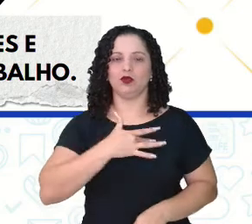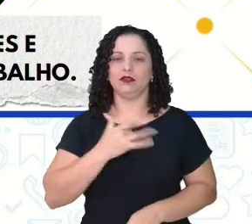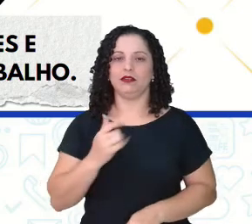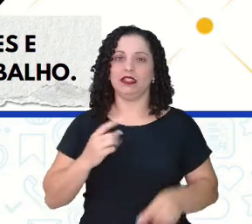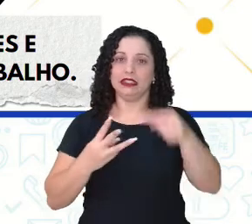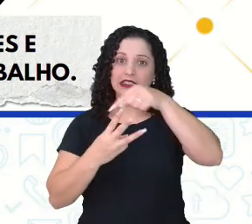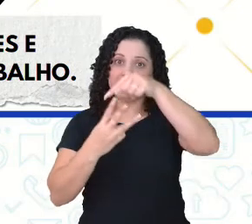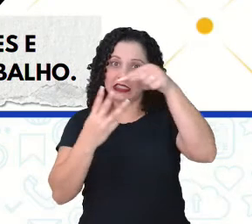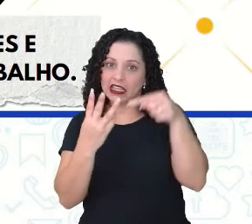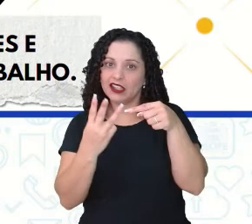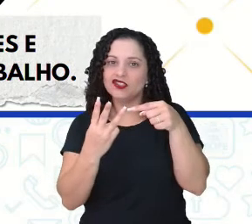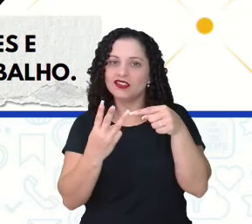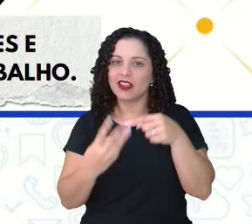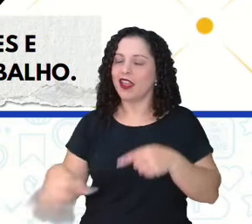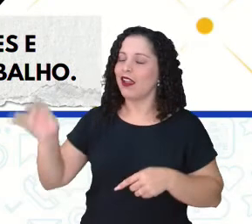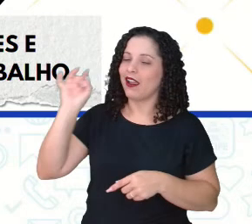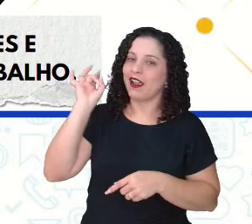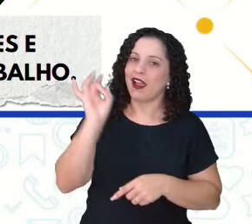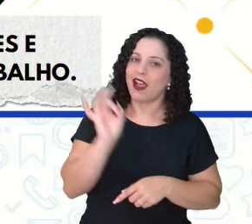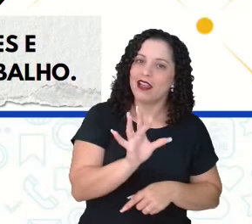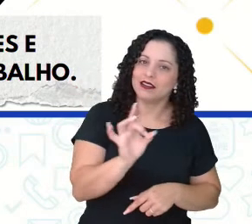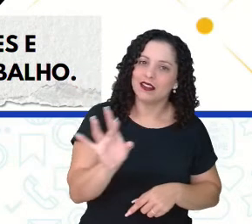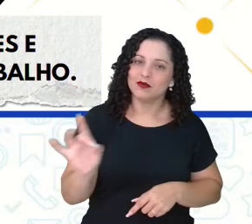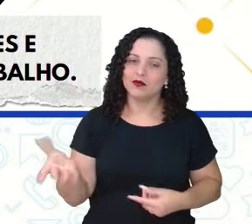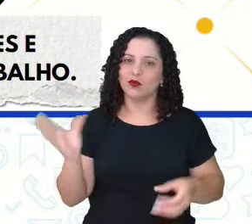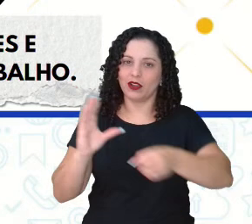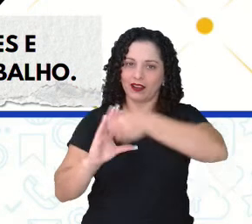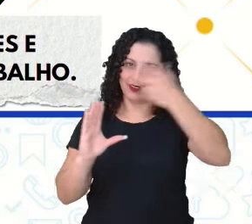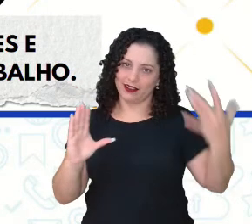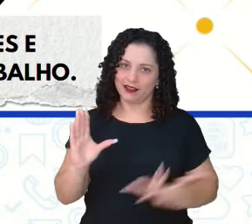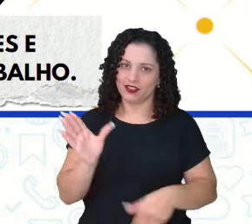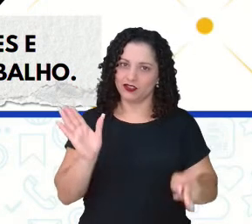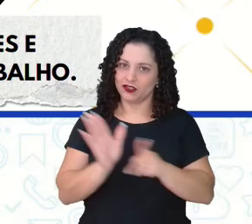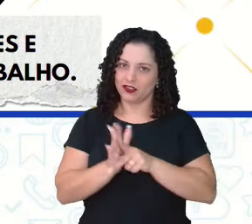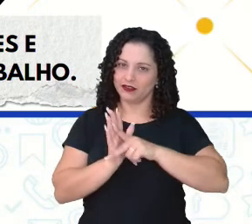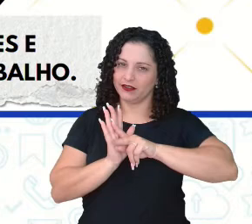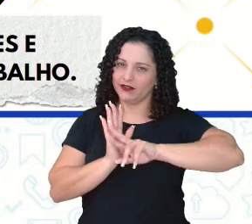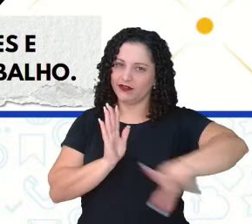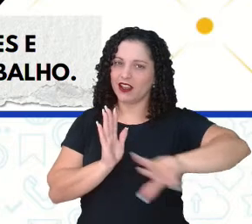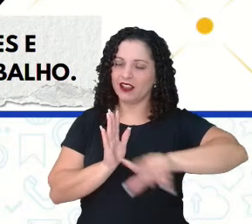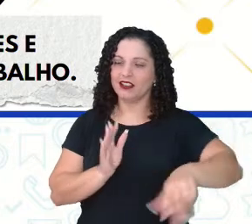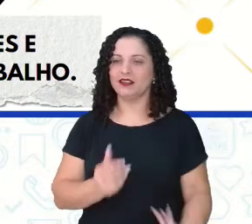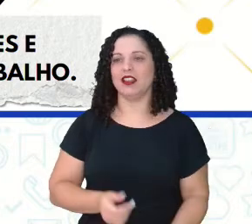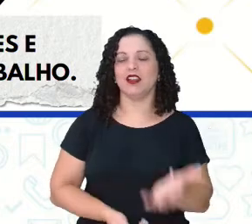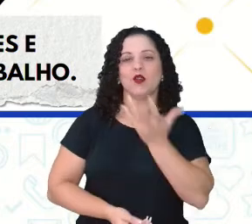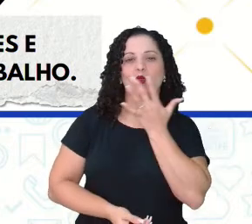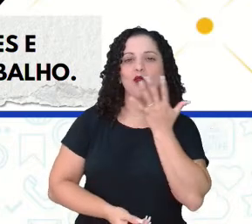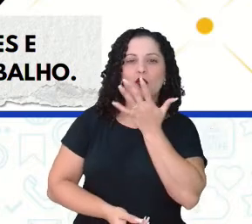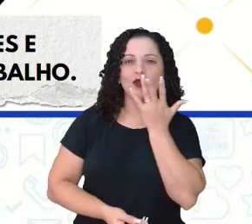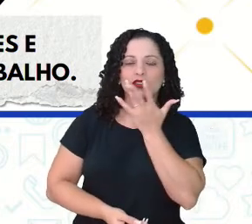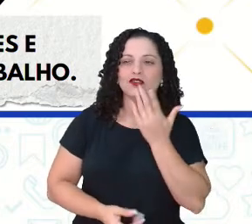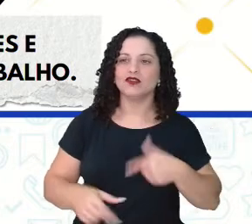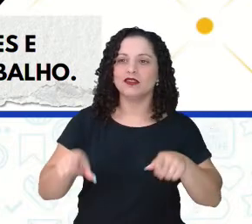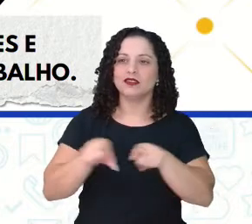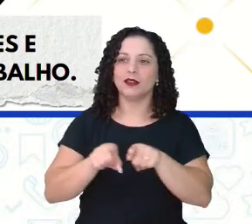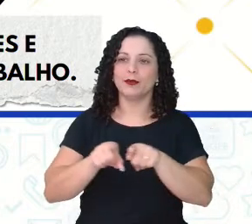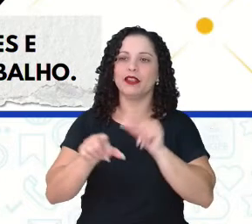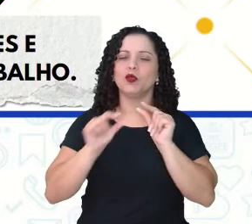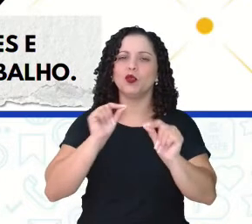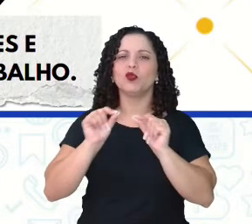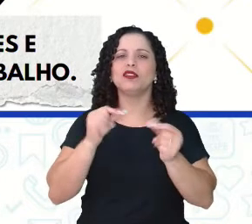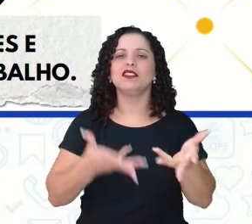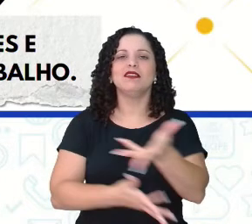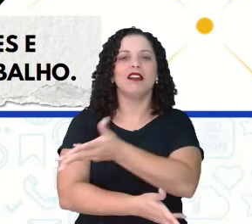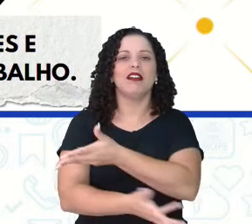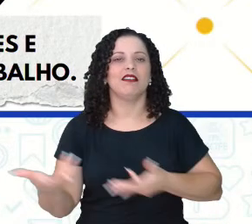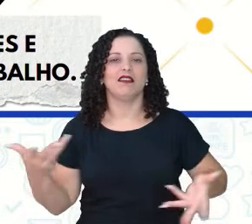3 lacinhos, cada um com a sua característica, não é? A questão aí das cores em relação ao que está,